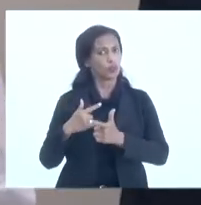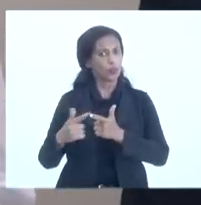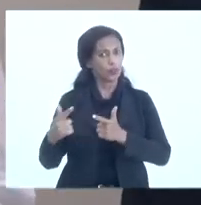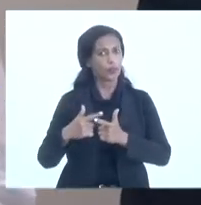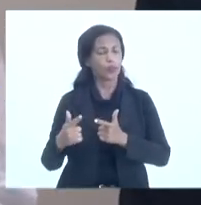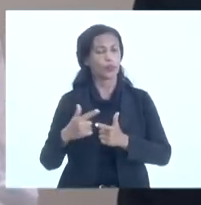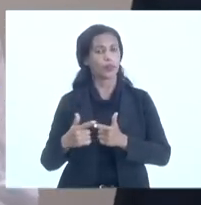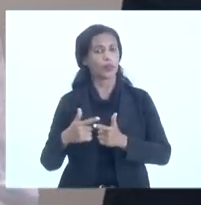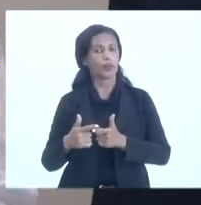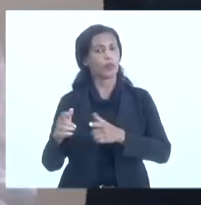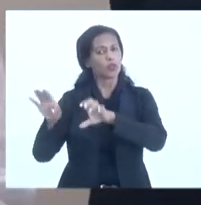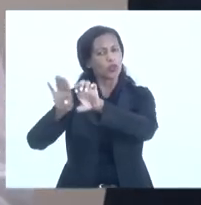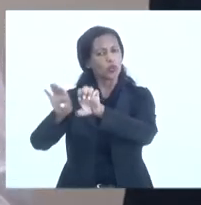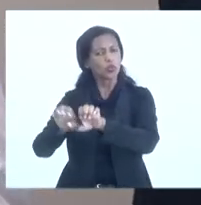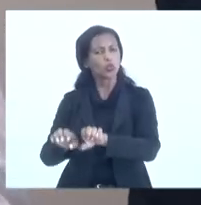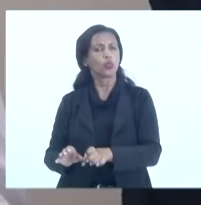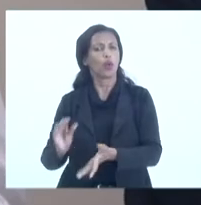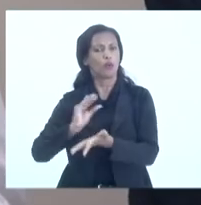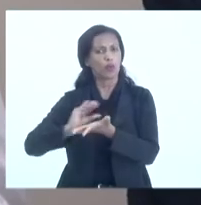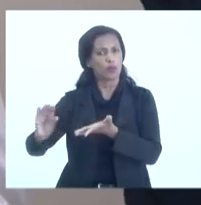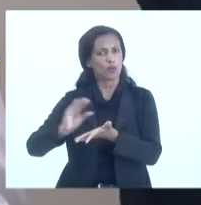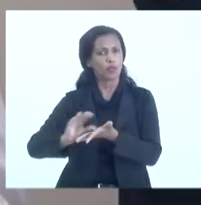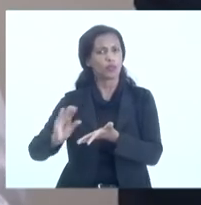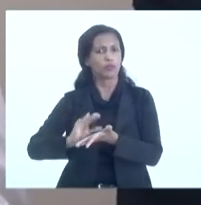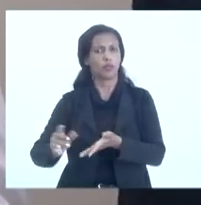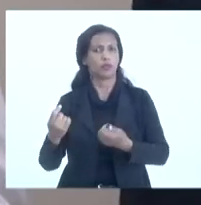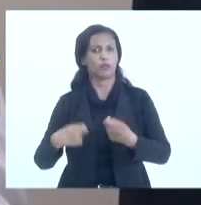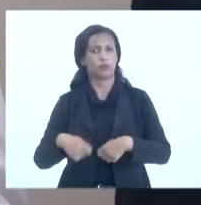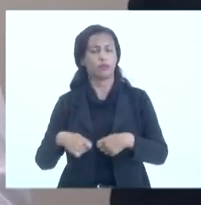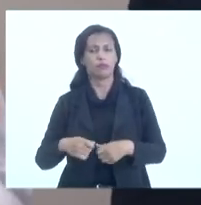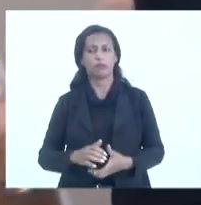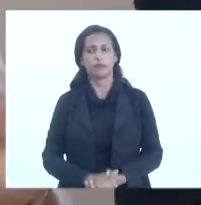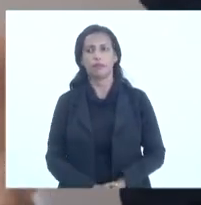investimento de infraestrutura.